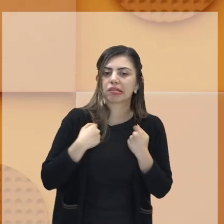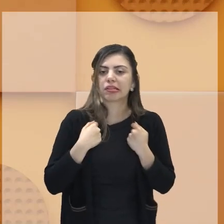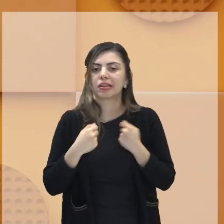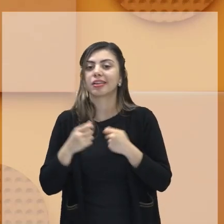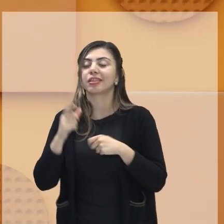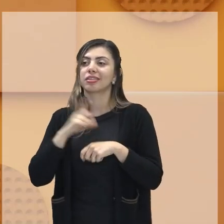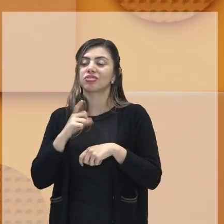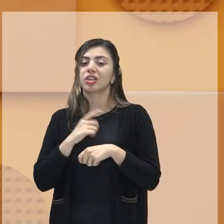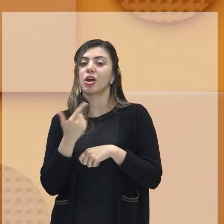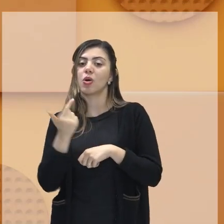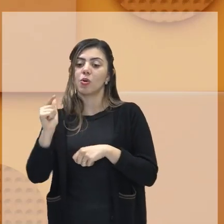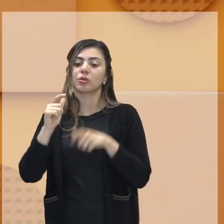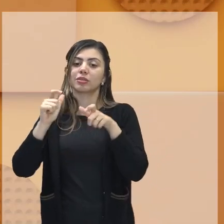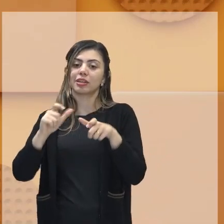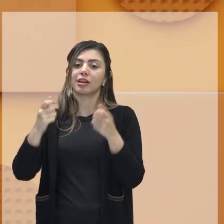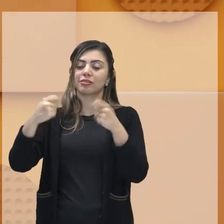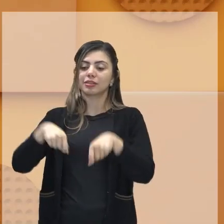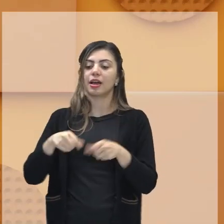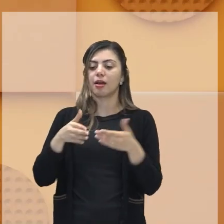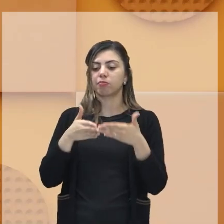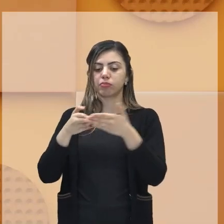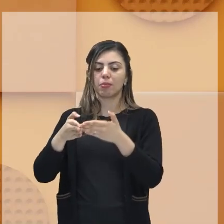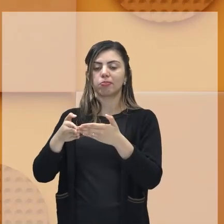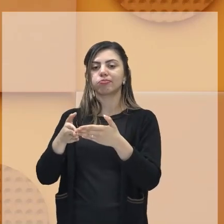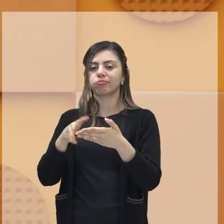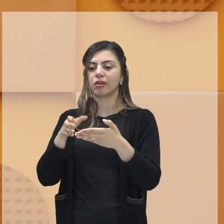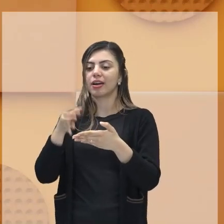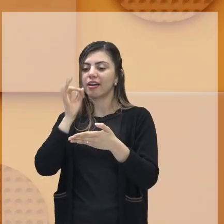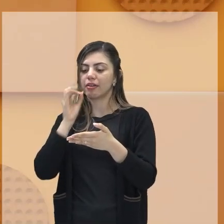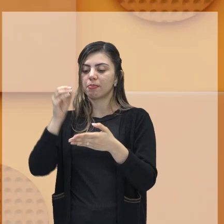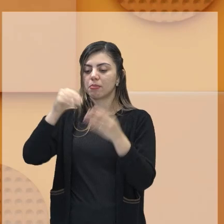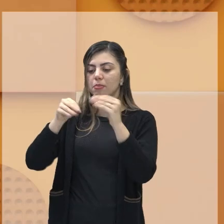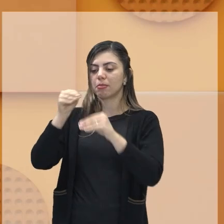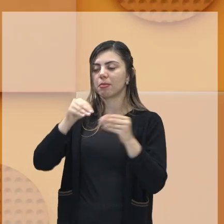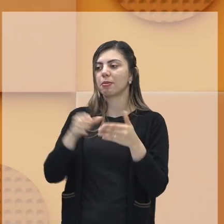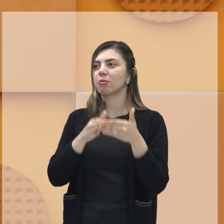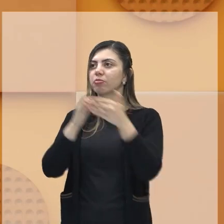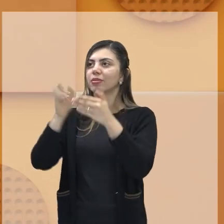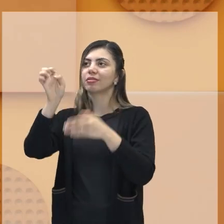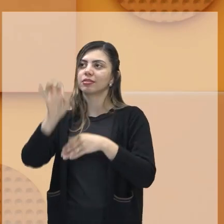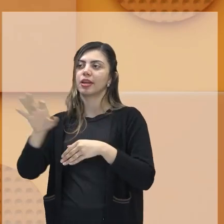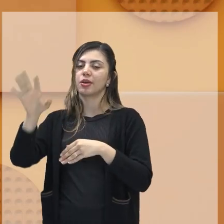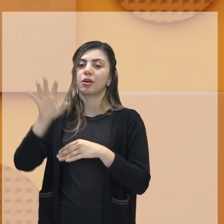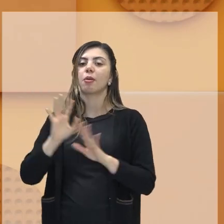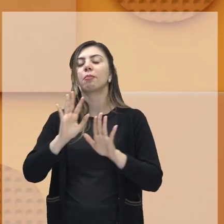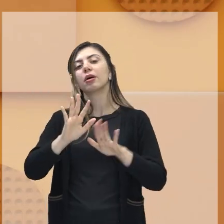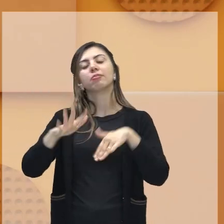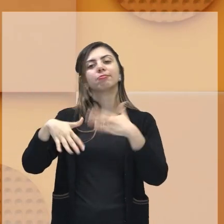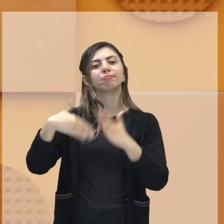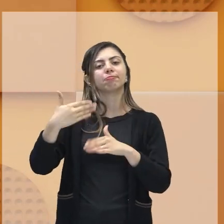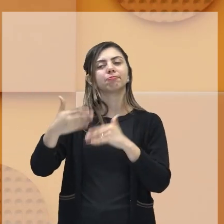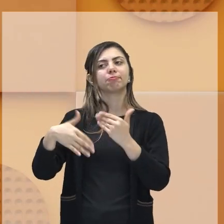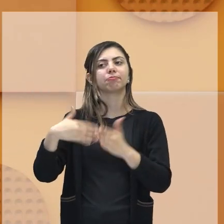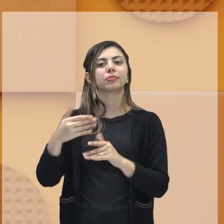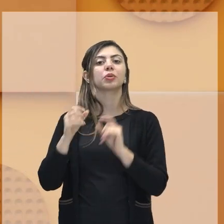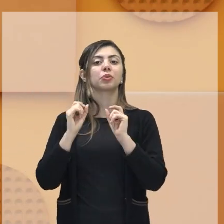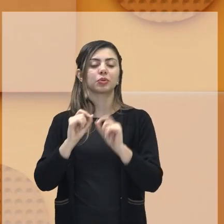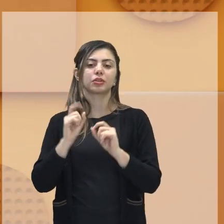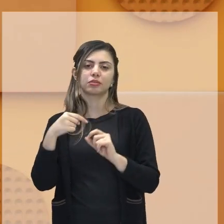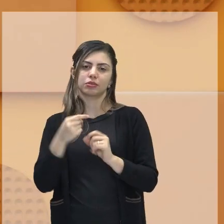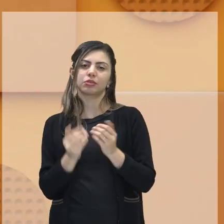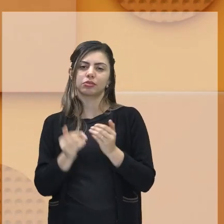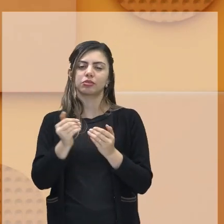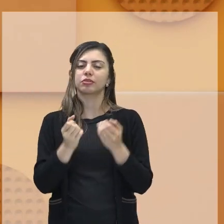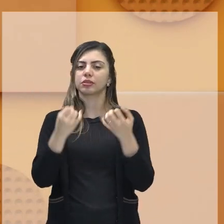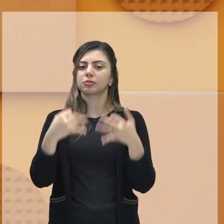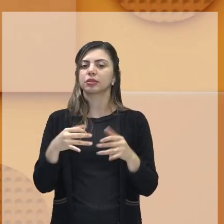outro ponto que pudessem ser embarcados para serem enviados para a Europa. Só depois, um pouco mais à frente, que a gente vai ter um